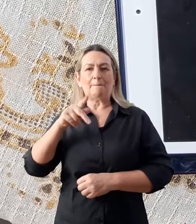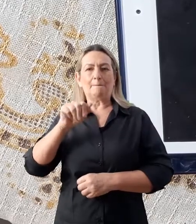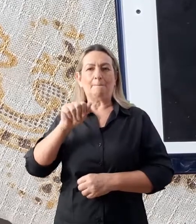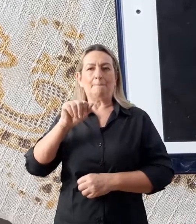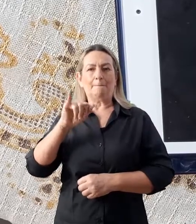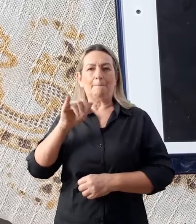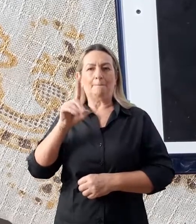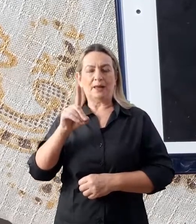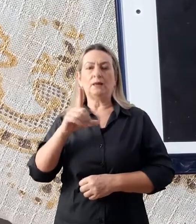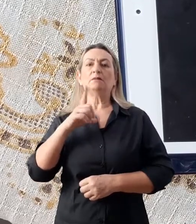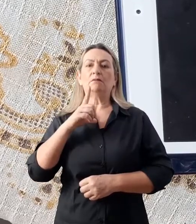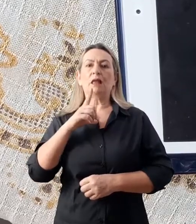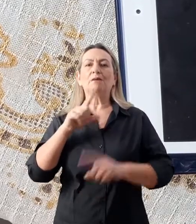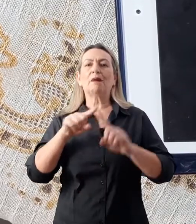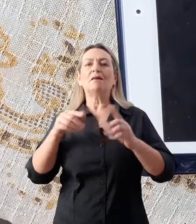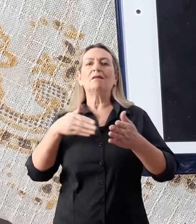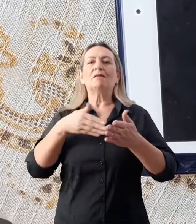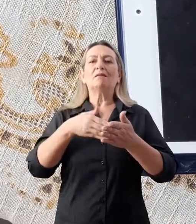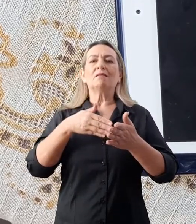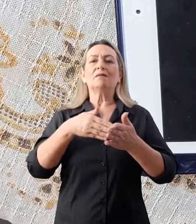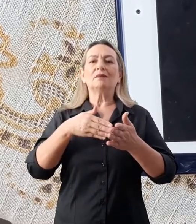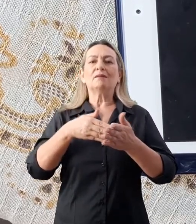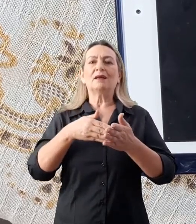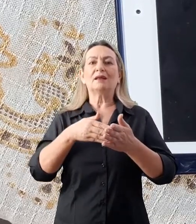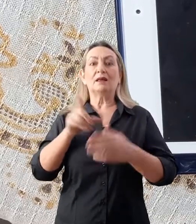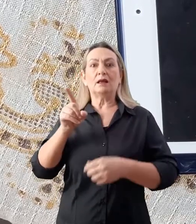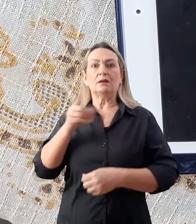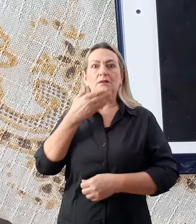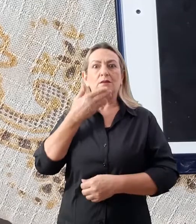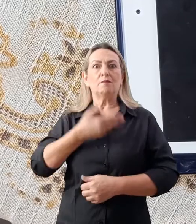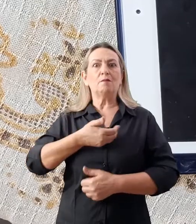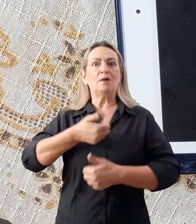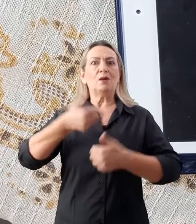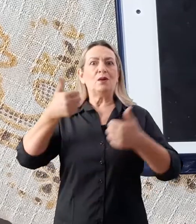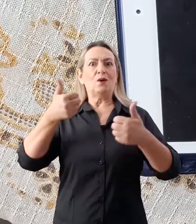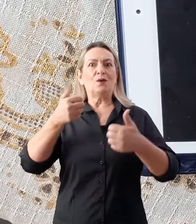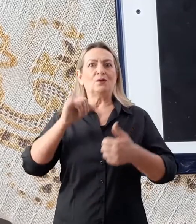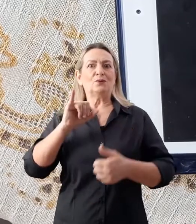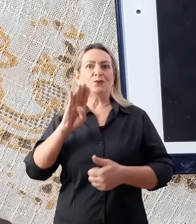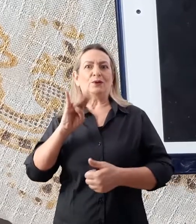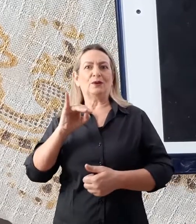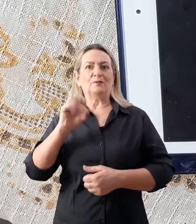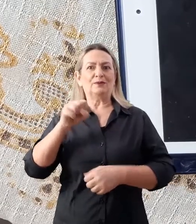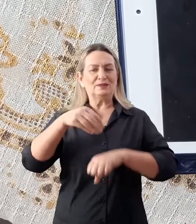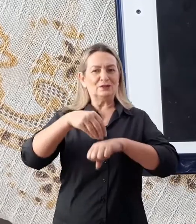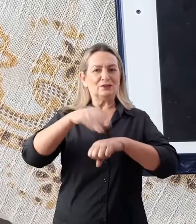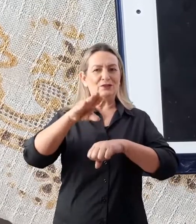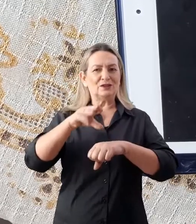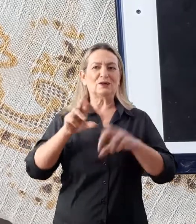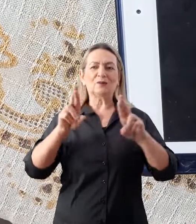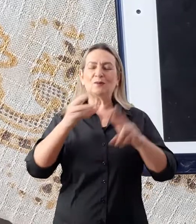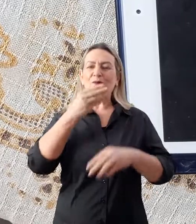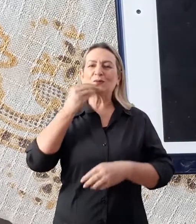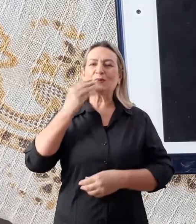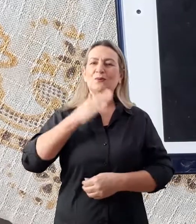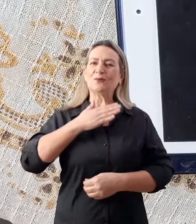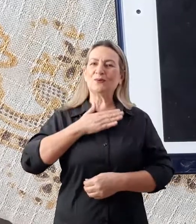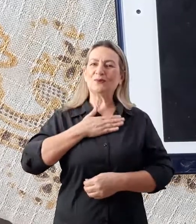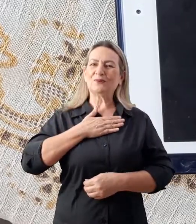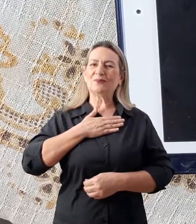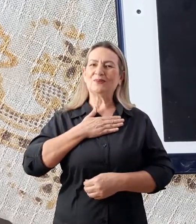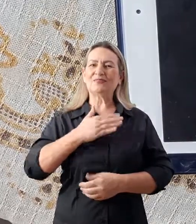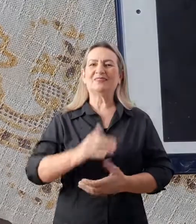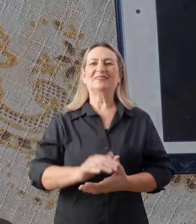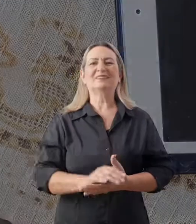limitado. Então, fica a dica aqui do Ibis Paint, espero que tenham curtido e até a próxima.